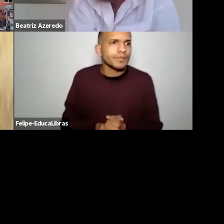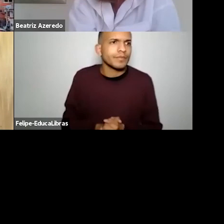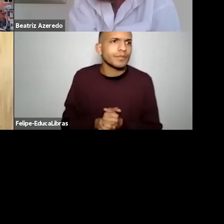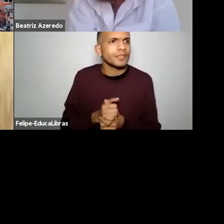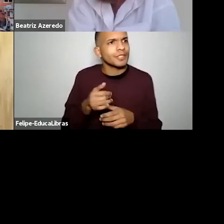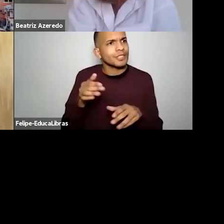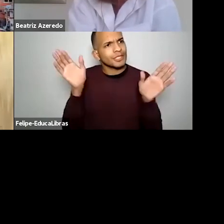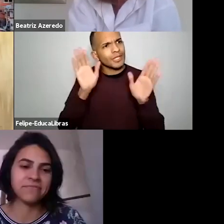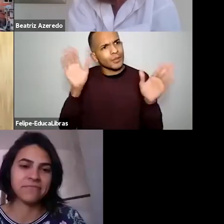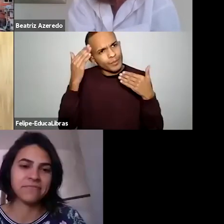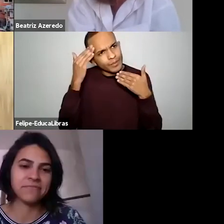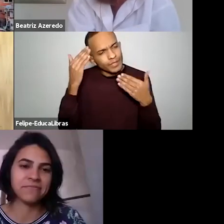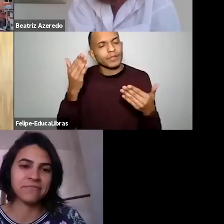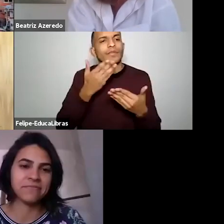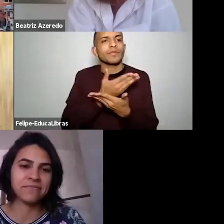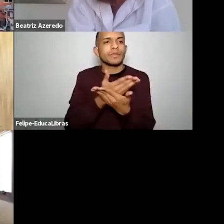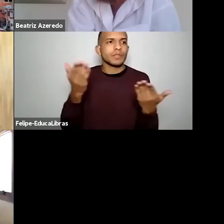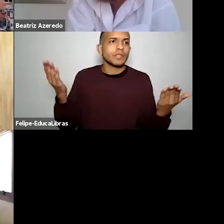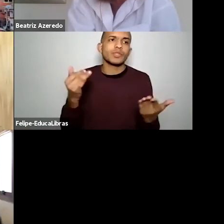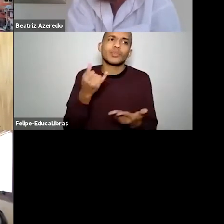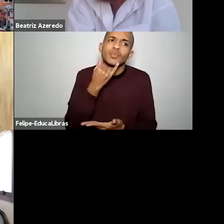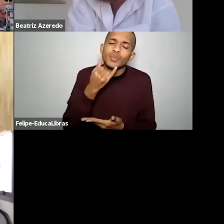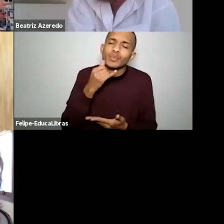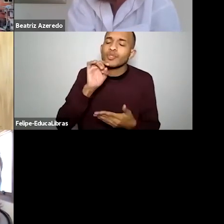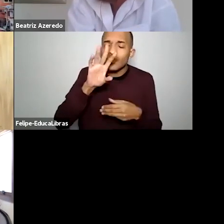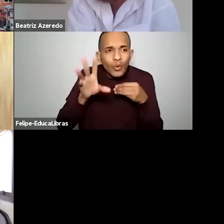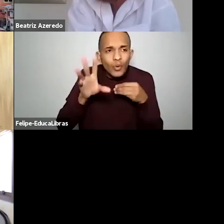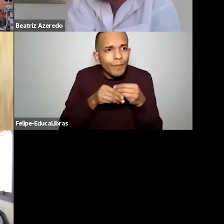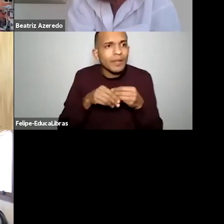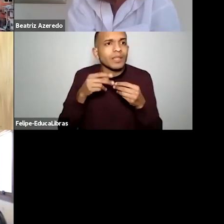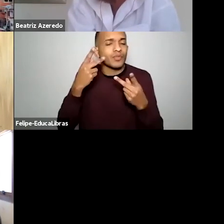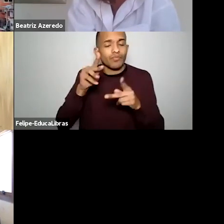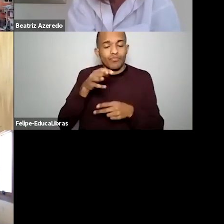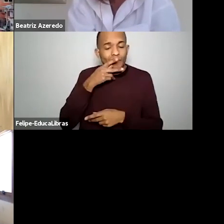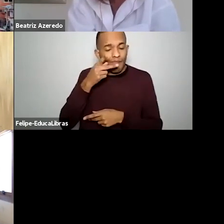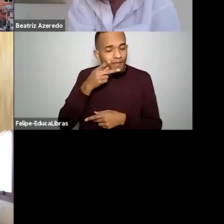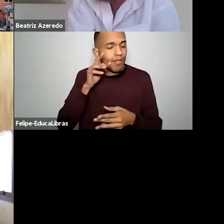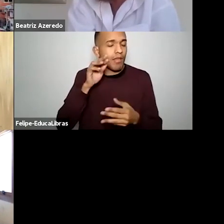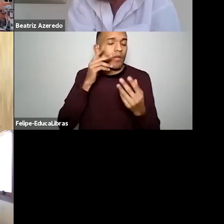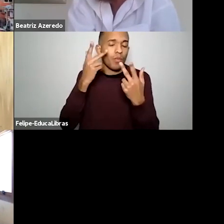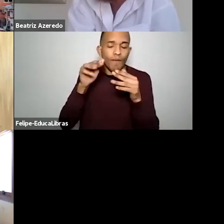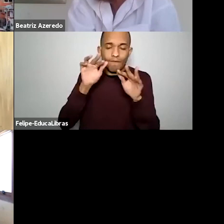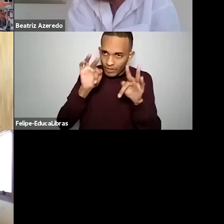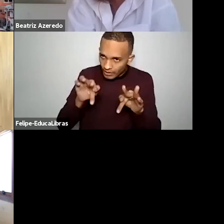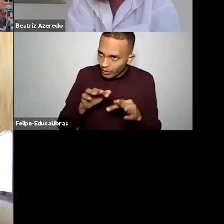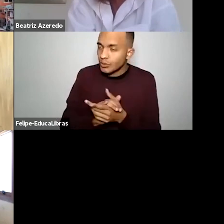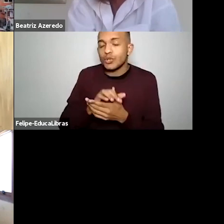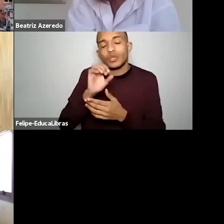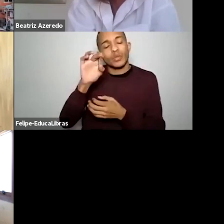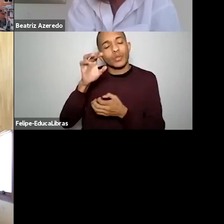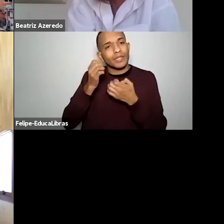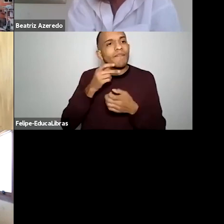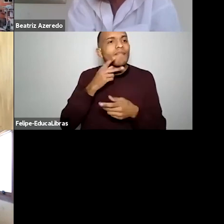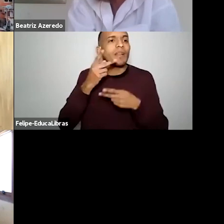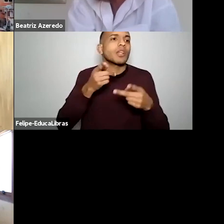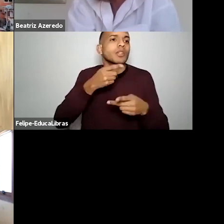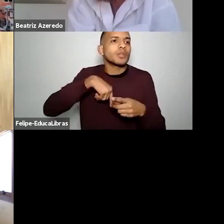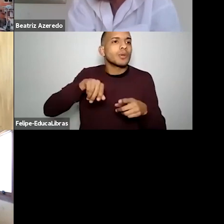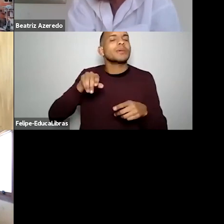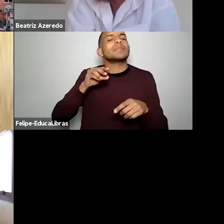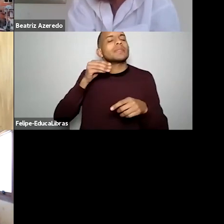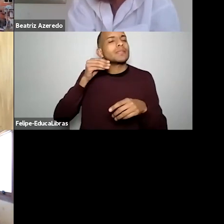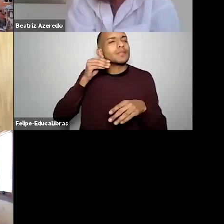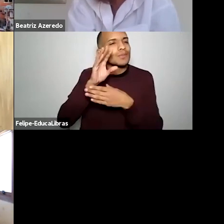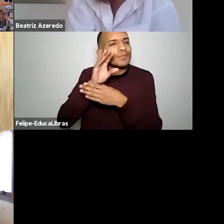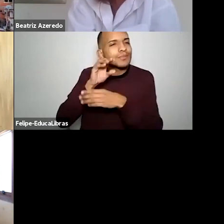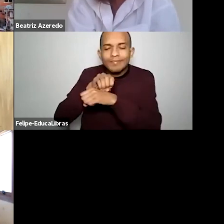obrigada. Posso complementar? Desculpa, rapidinho, complementar a sua fala aqui de final. Só queria dizer que provavelmente a gente deve ter inspirado, eu espero, um